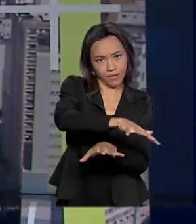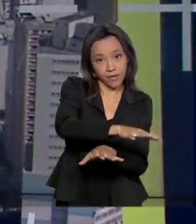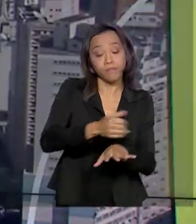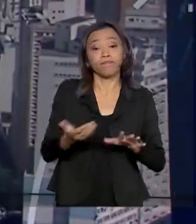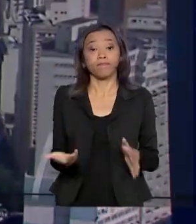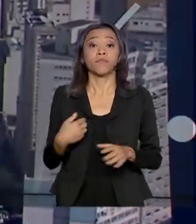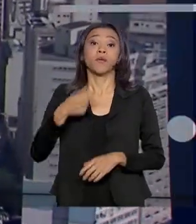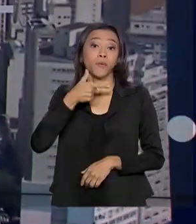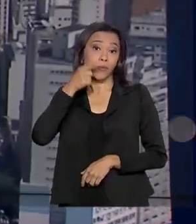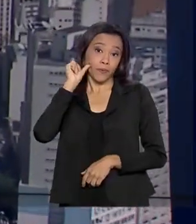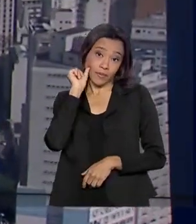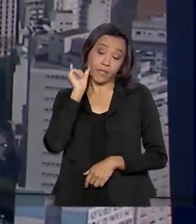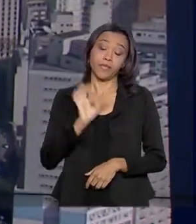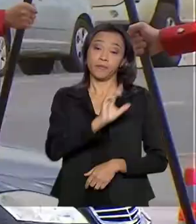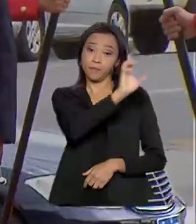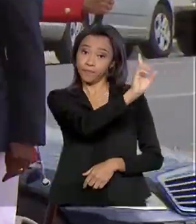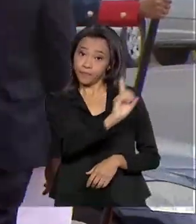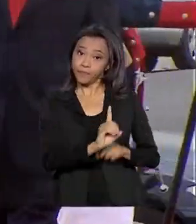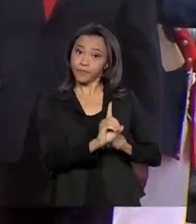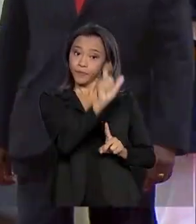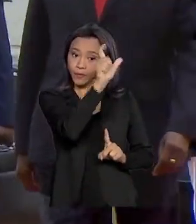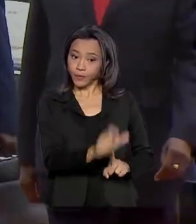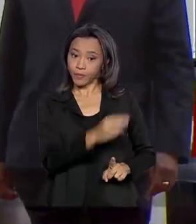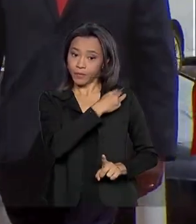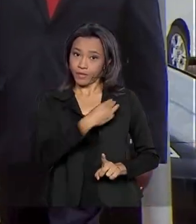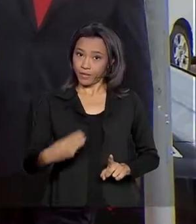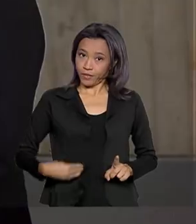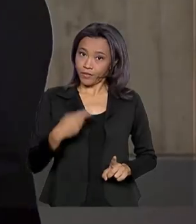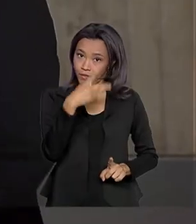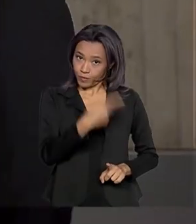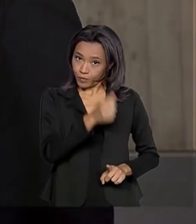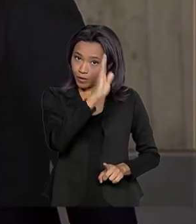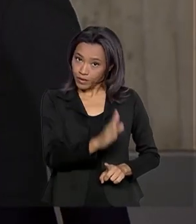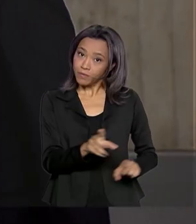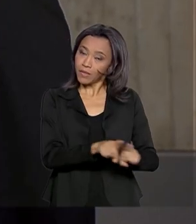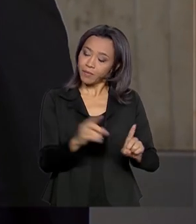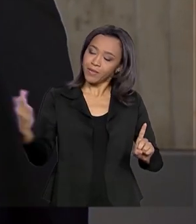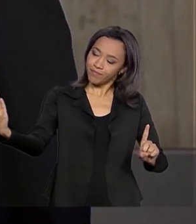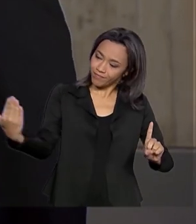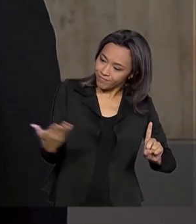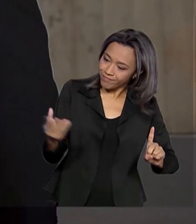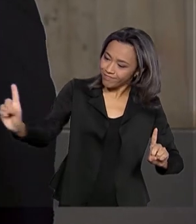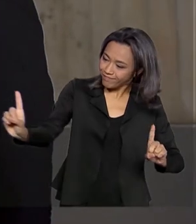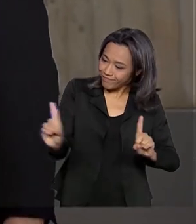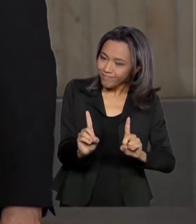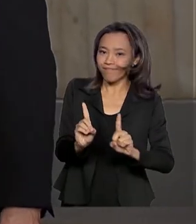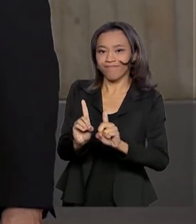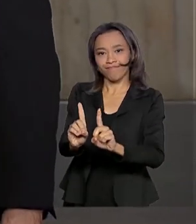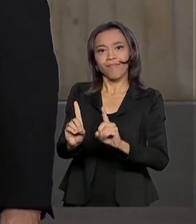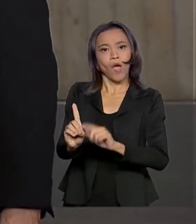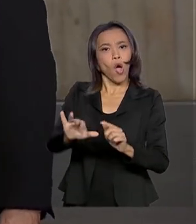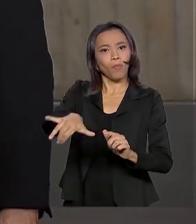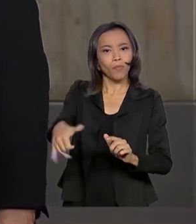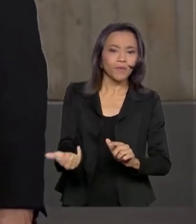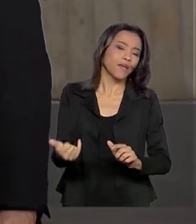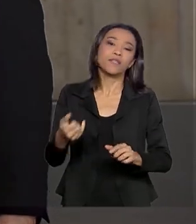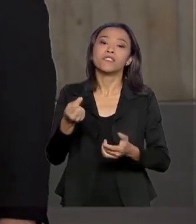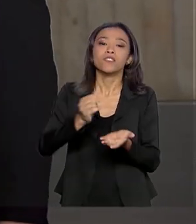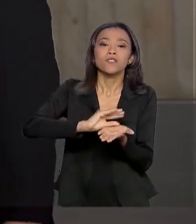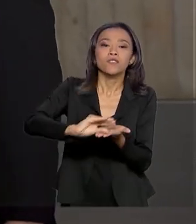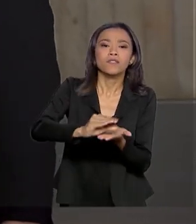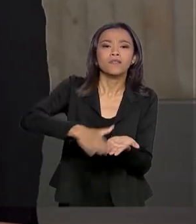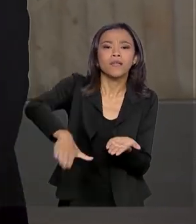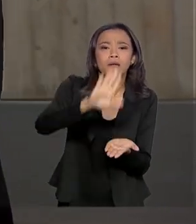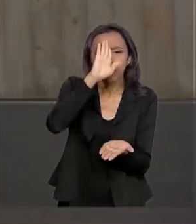Ontem, o ministro das Relações Exteriores, Ernesto Araújo, também recebeu o chanceler angolano. Oportunidades de investimentos,